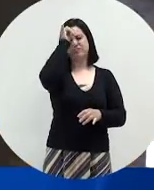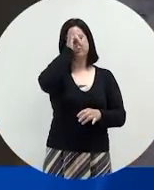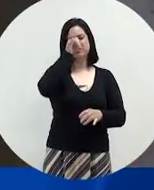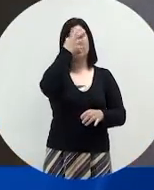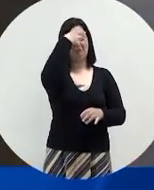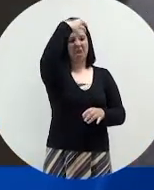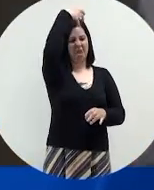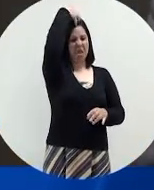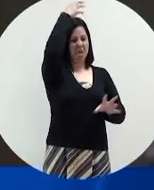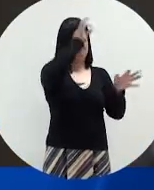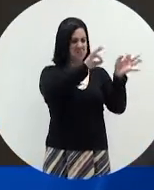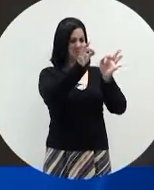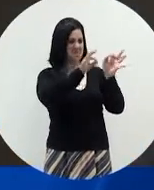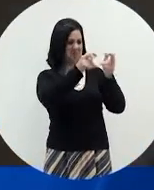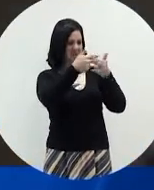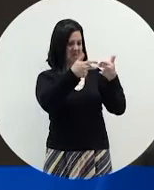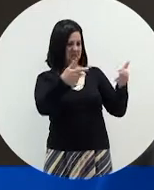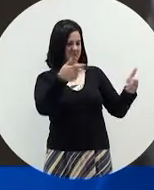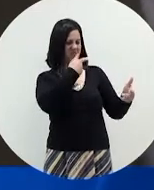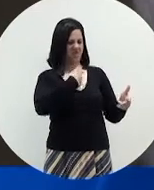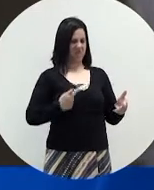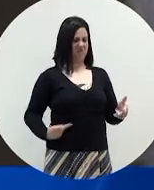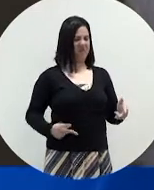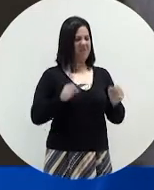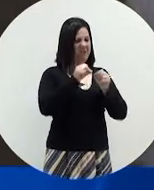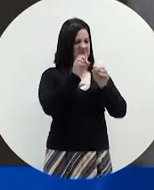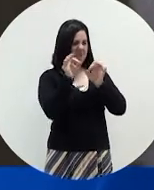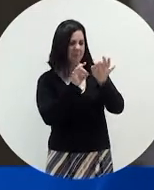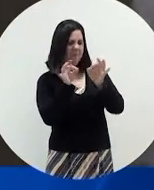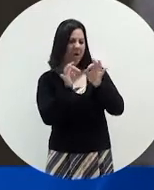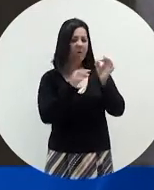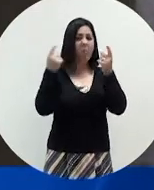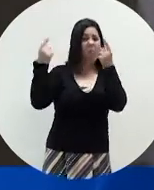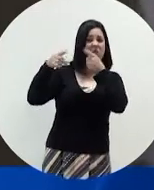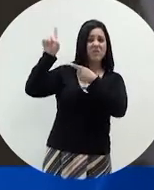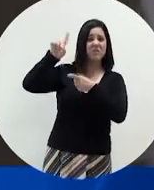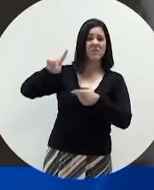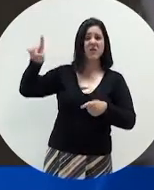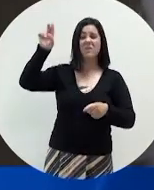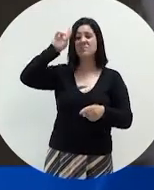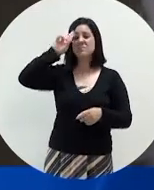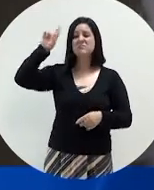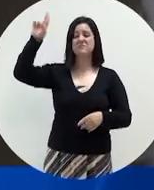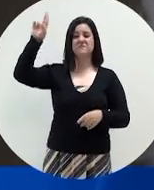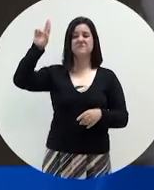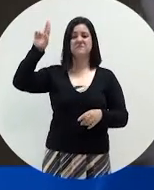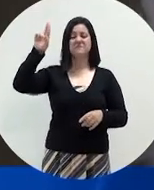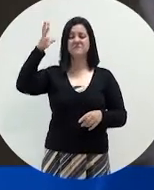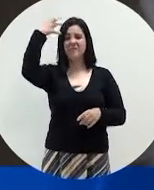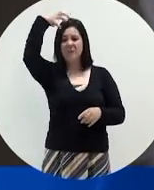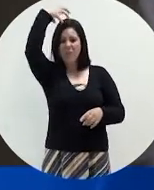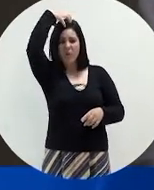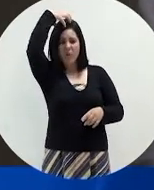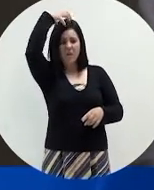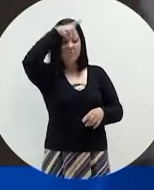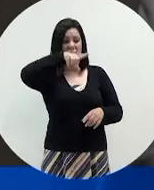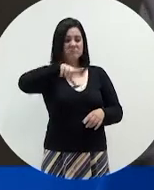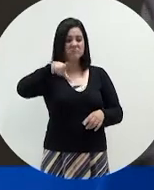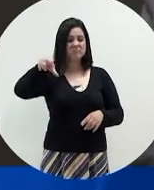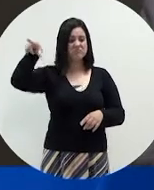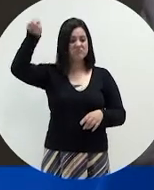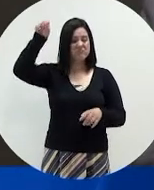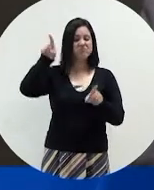2: porque as nações pagãs planejam revoltas, porque os povos fazem planos